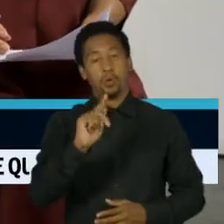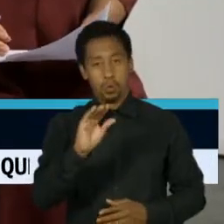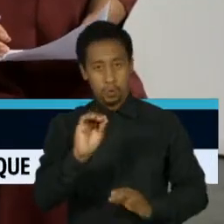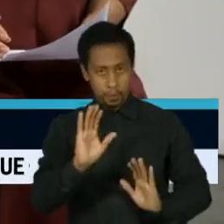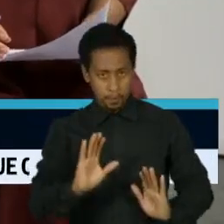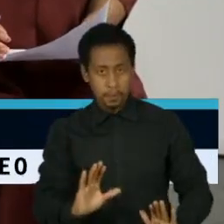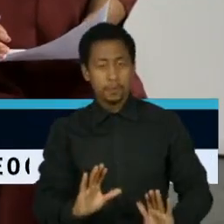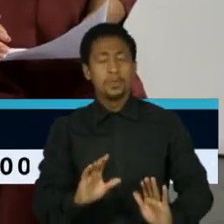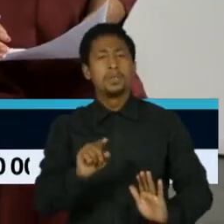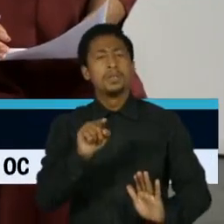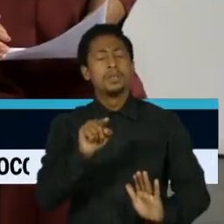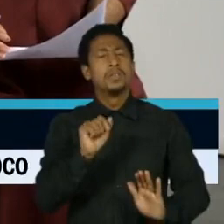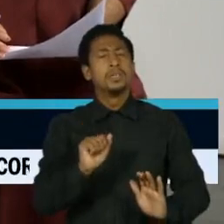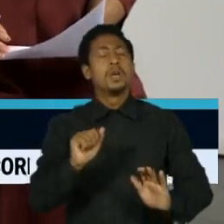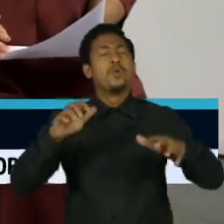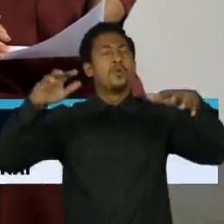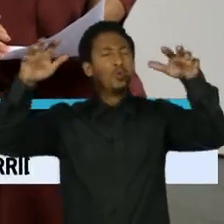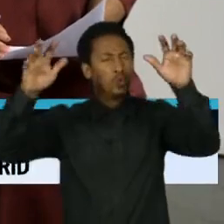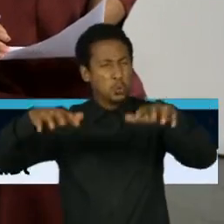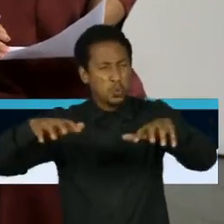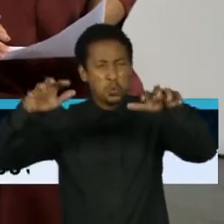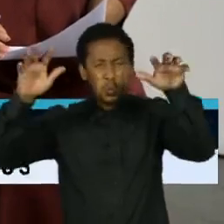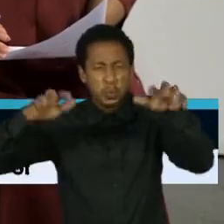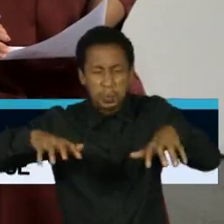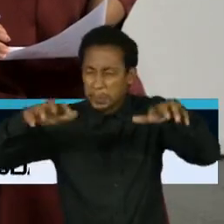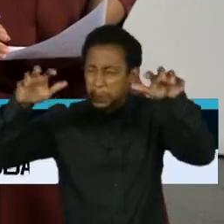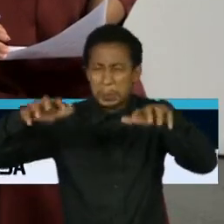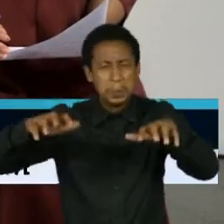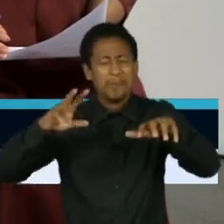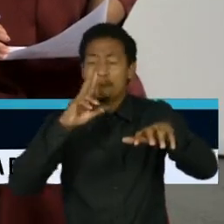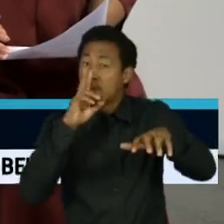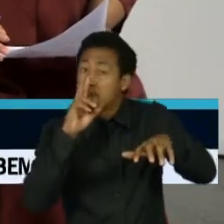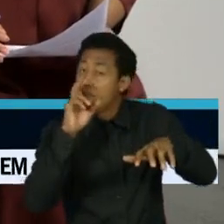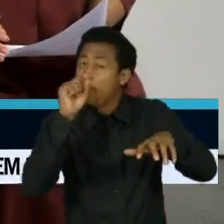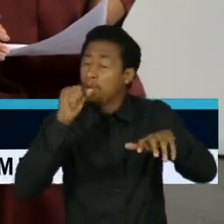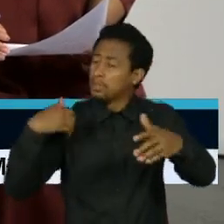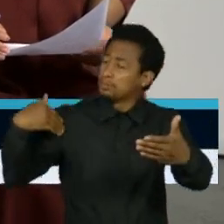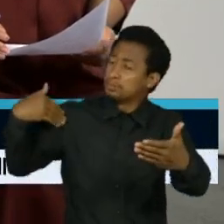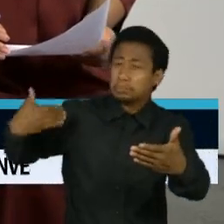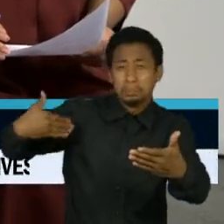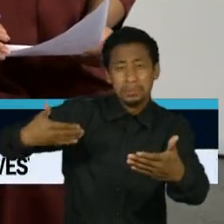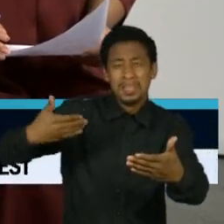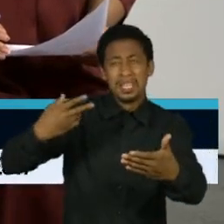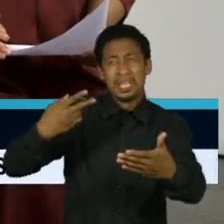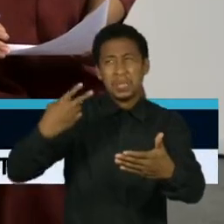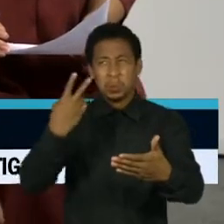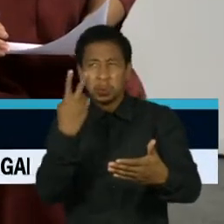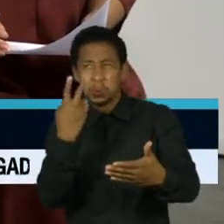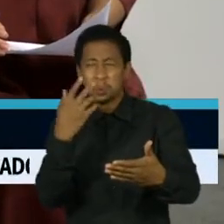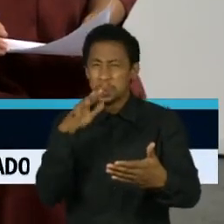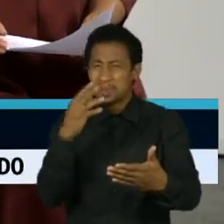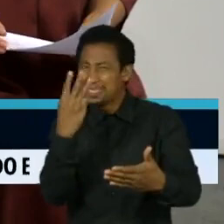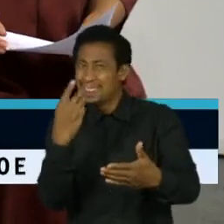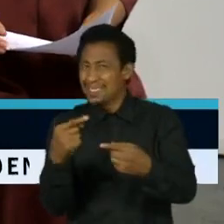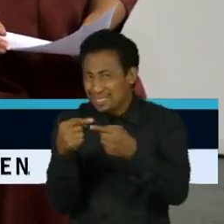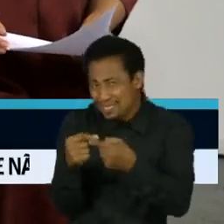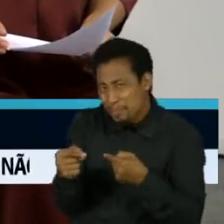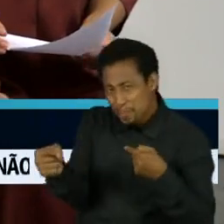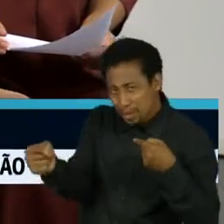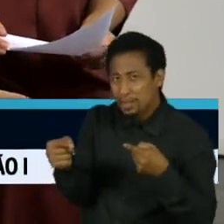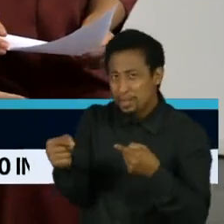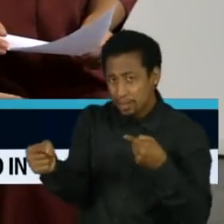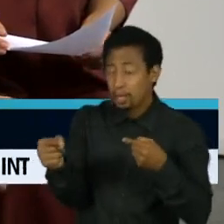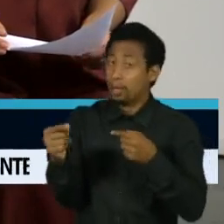ter tido de nós termos chuvas muito fortes ao longo dessas últimas 2, 3 semanas, e obviamente a